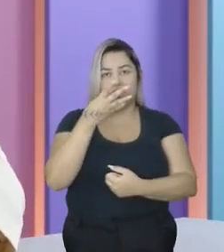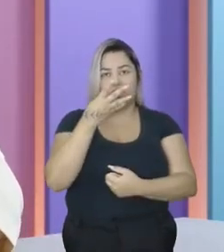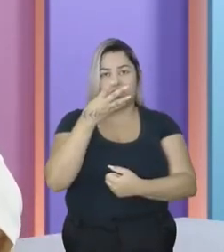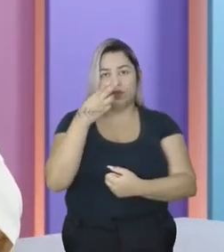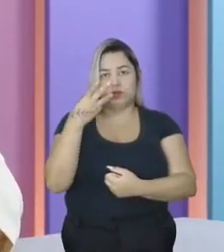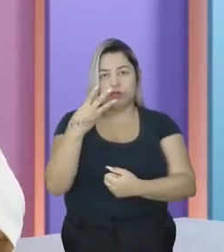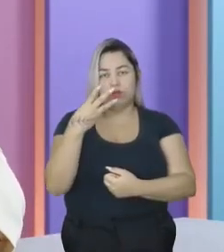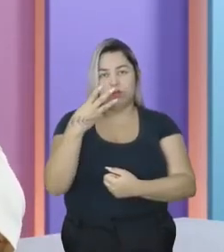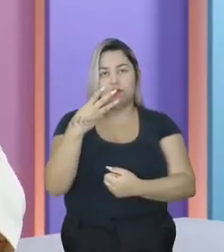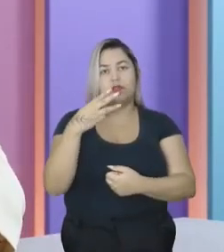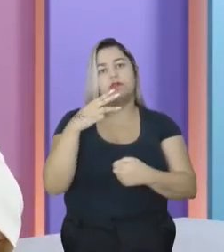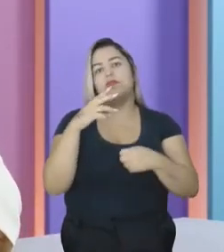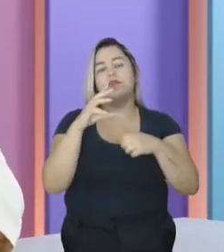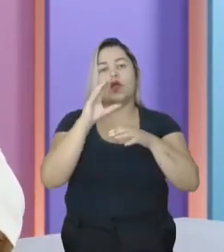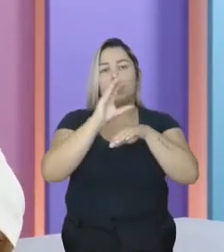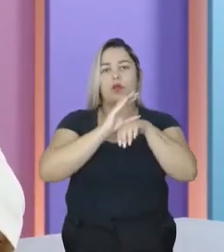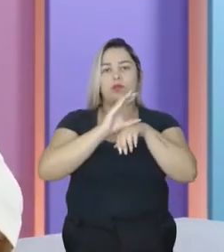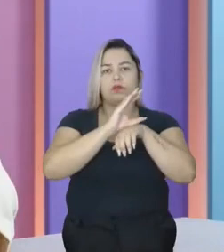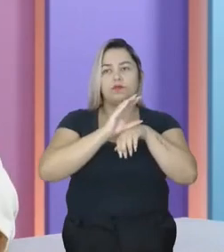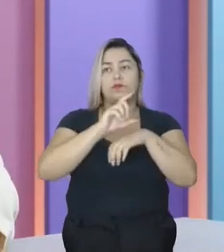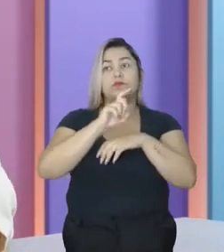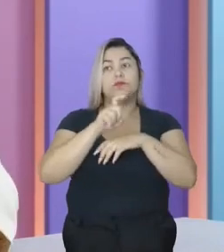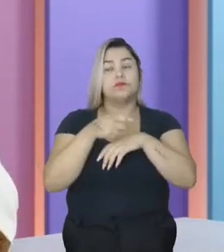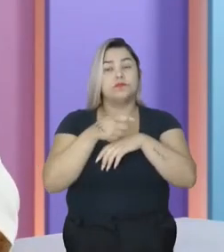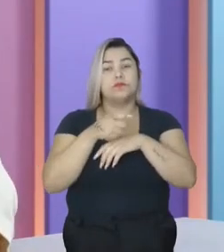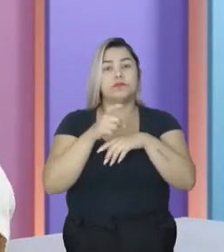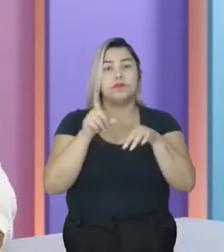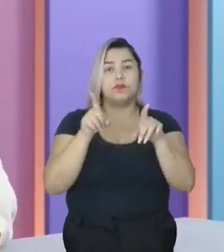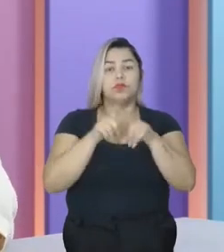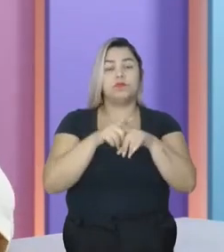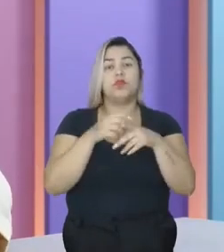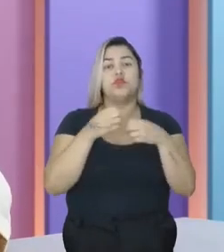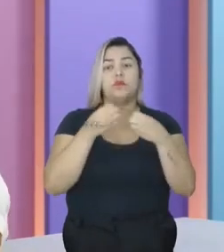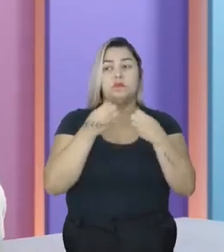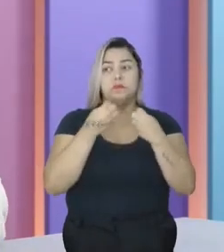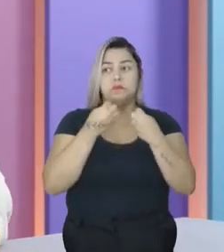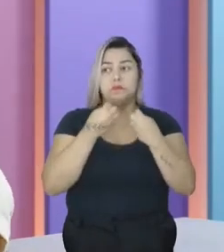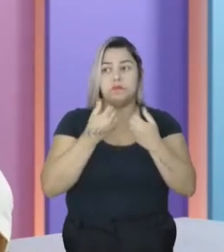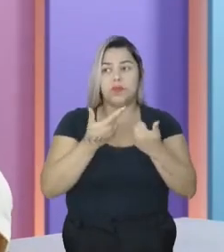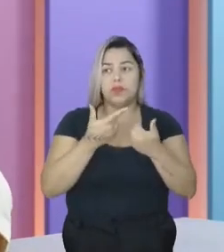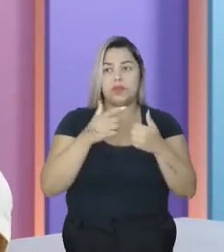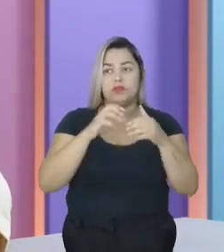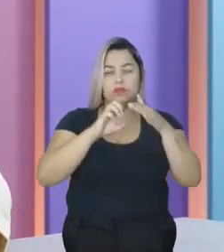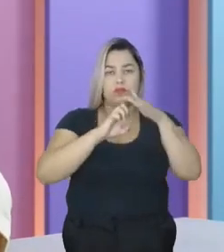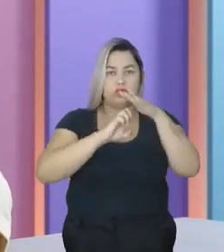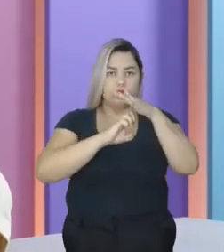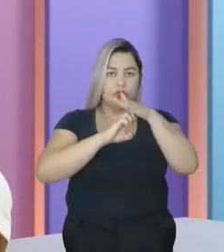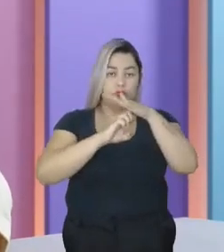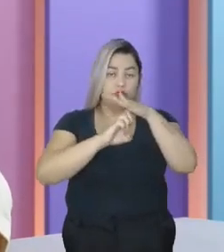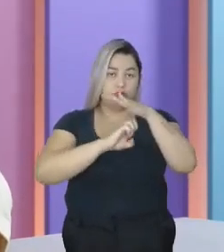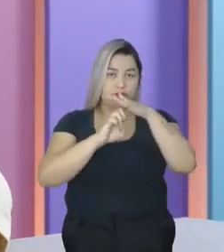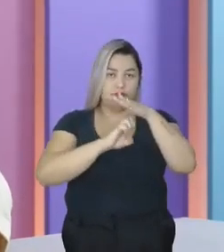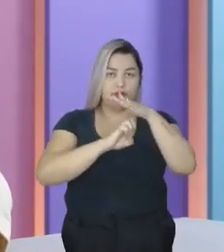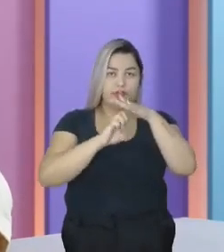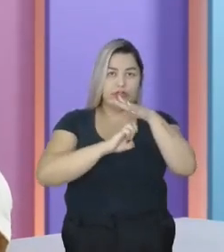da Constituição, que trata da expropriação de bens de empresas